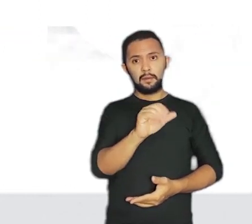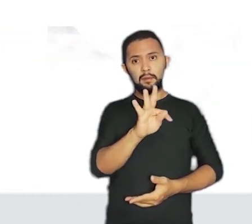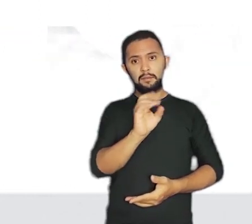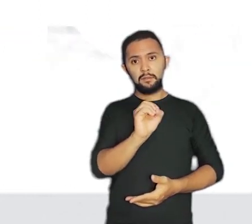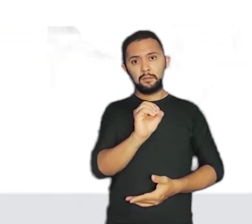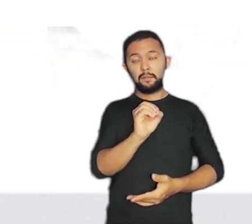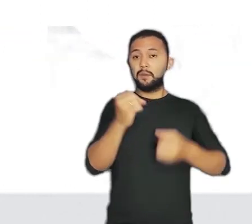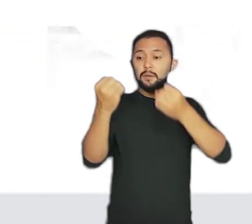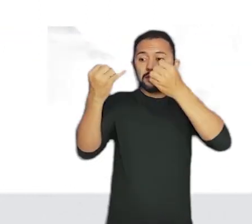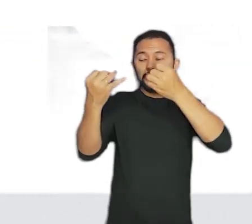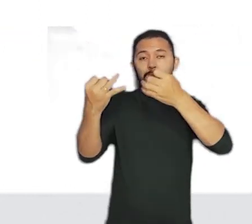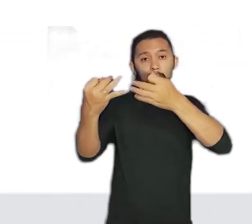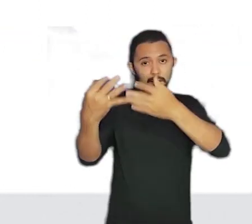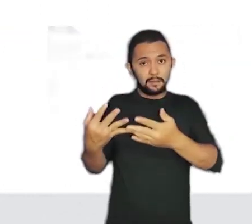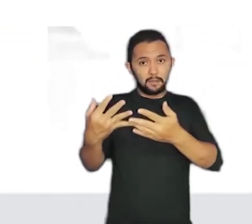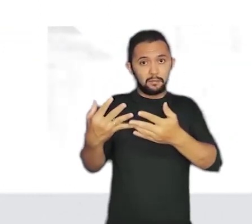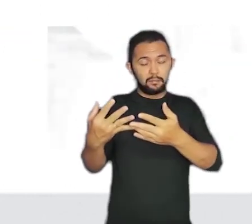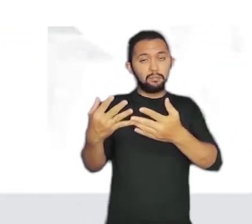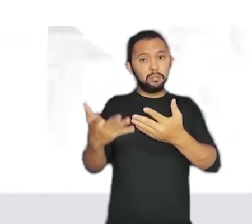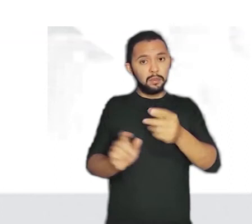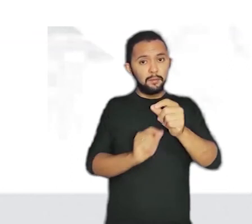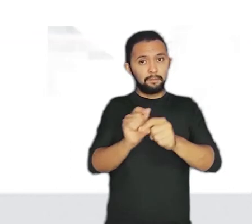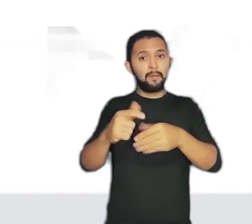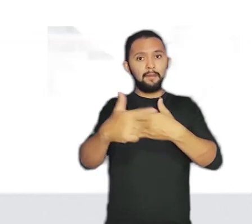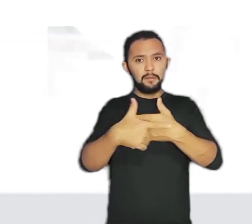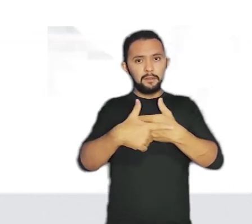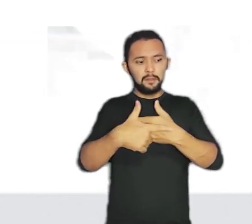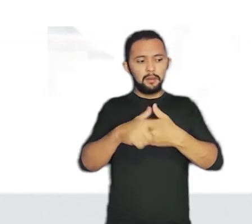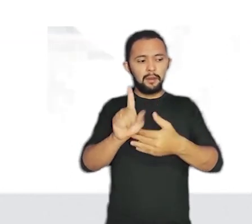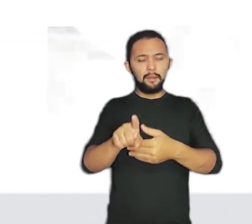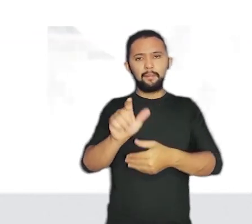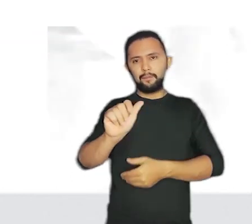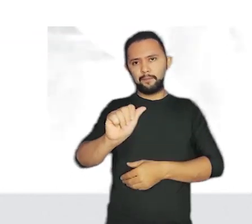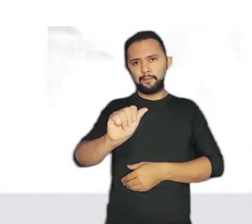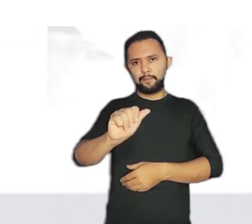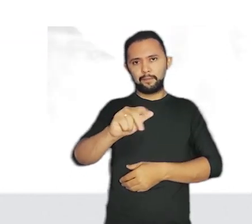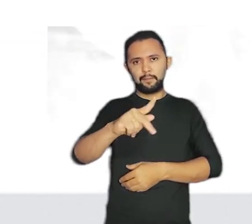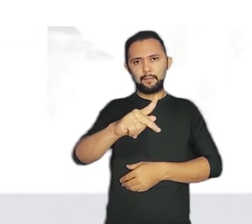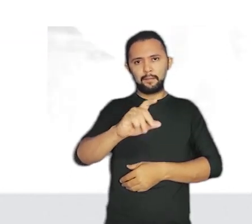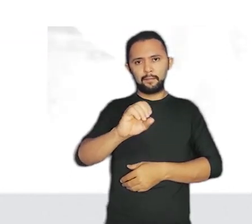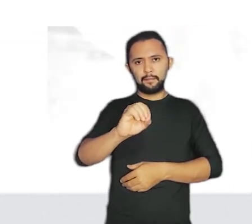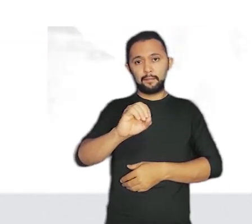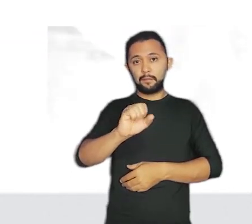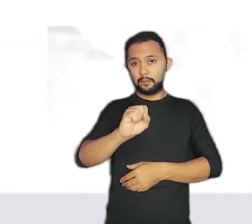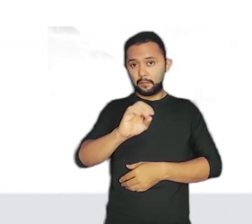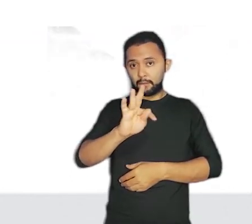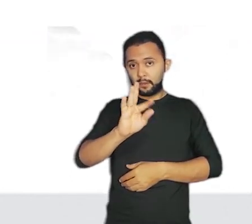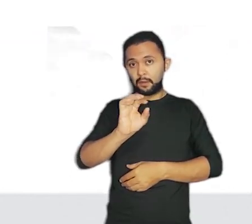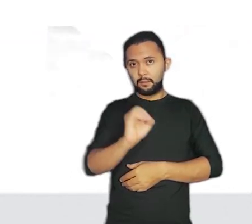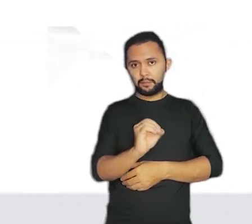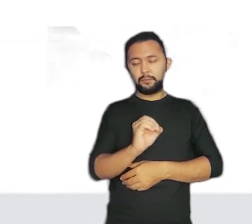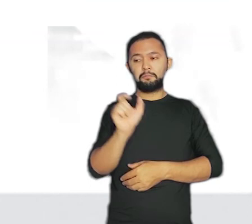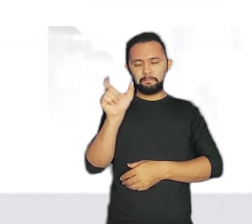um aposto, tá? Está fazendo uma explicação de quem era o zumbi. Era o senhor da força militar e da